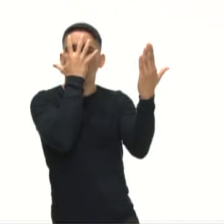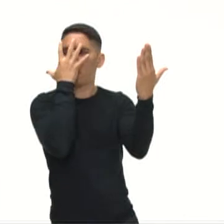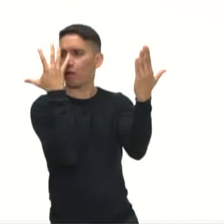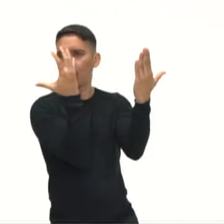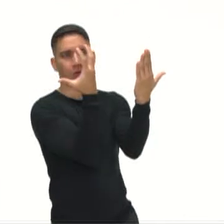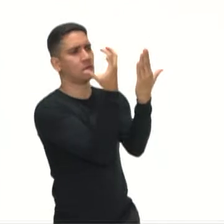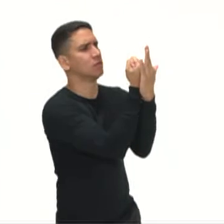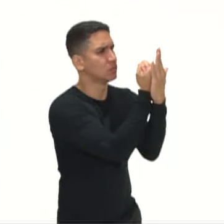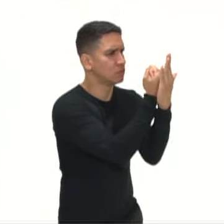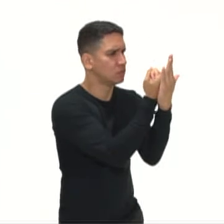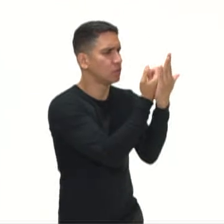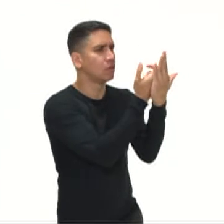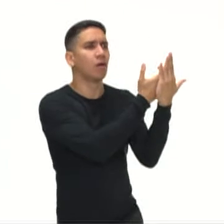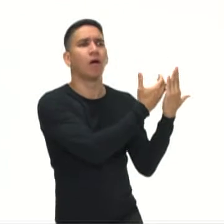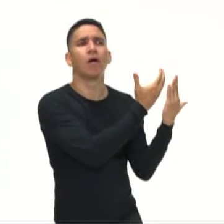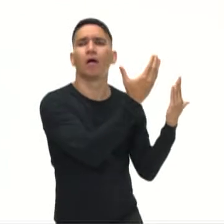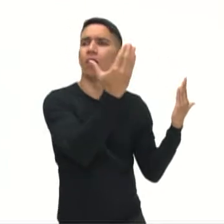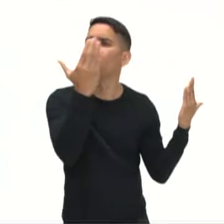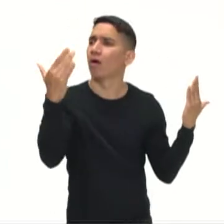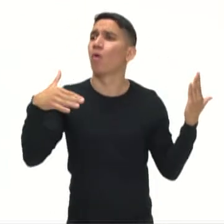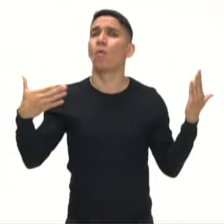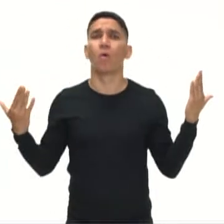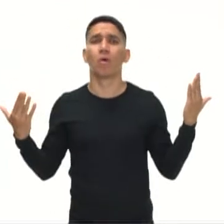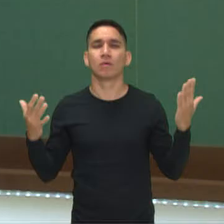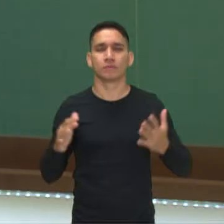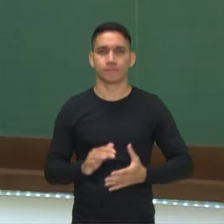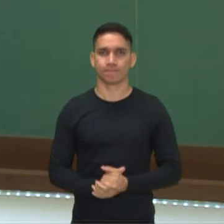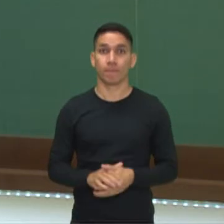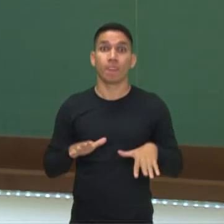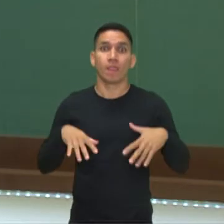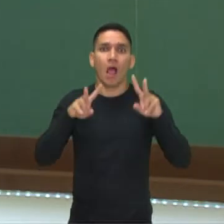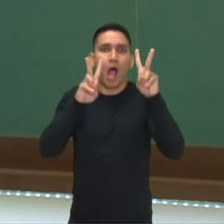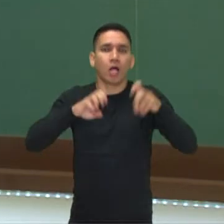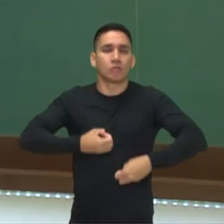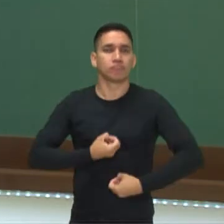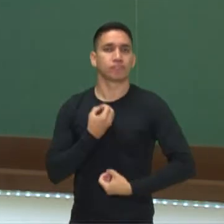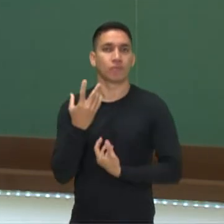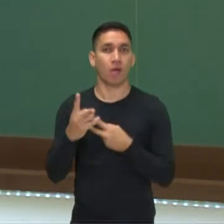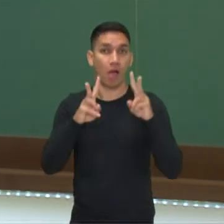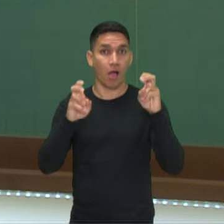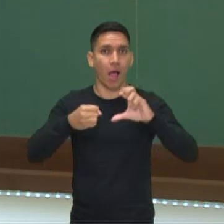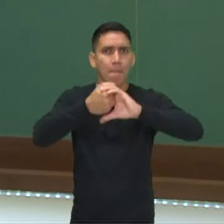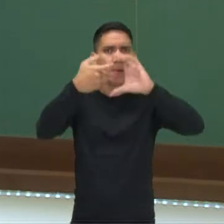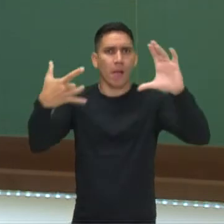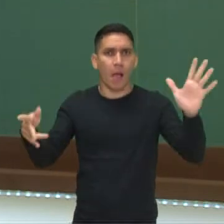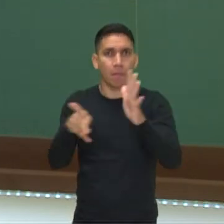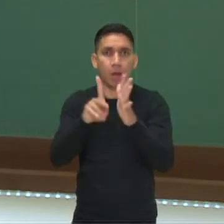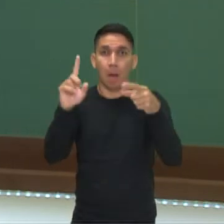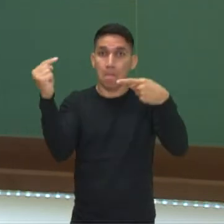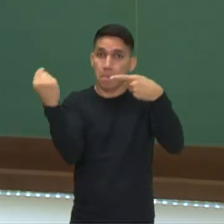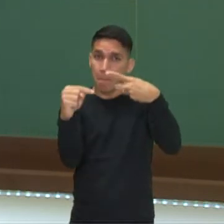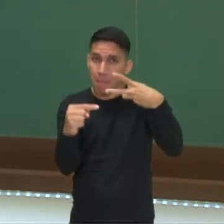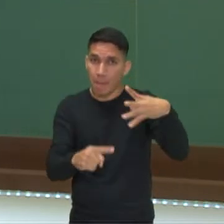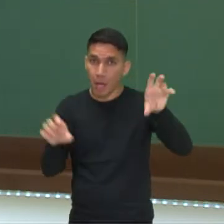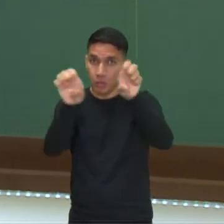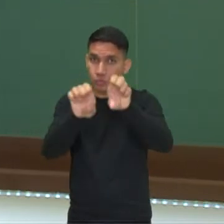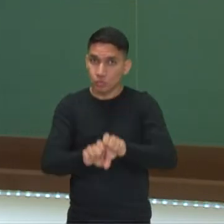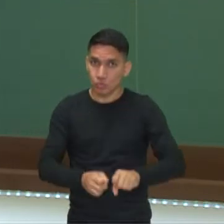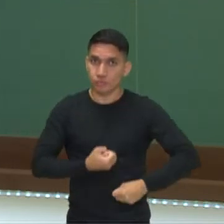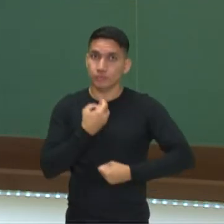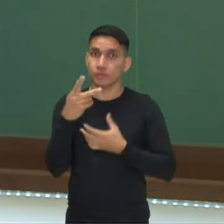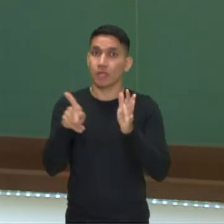perdida a minha face. Então, o poema, vamos falar um pouquinho sobre as características da estrutura do poema. É um